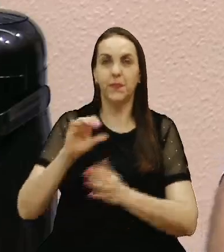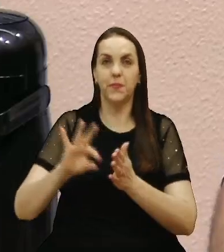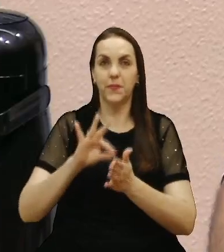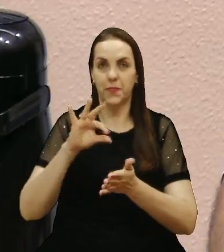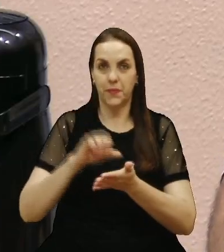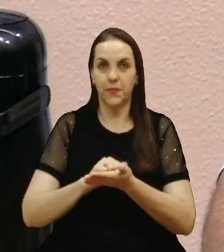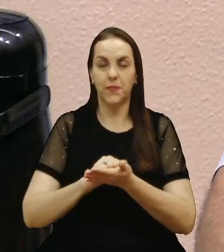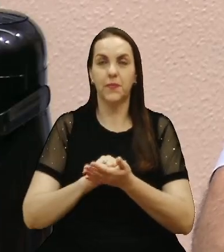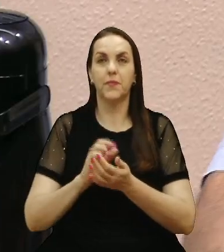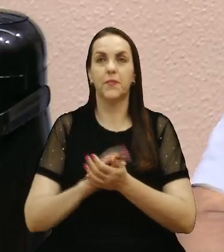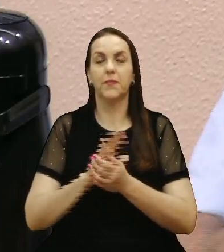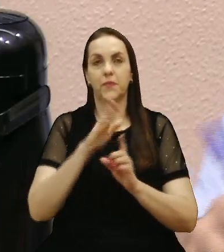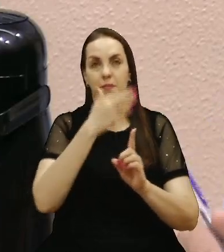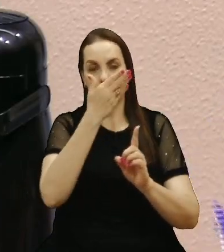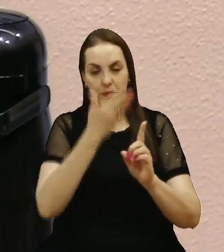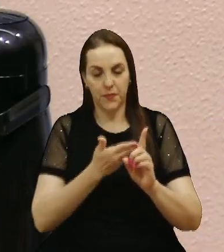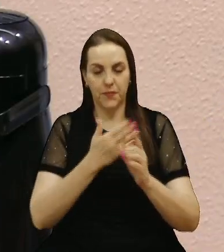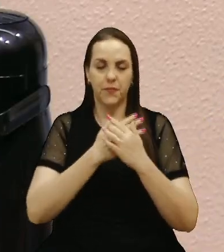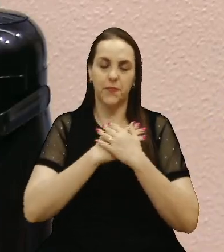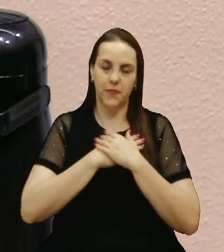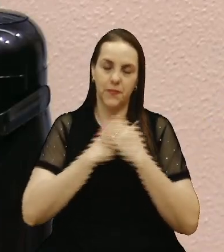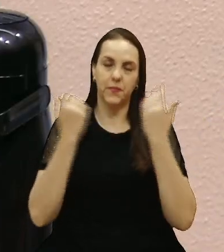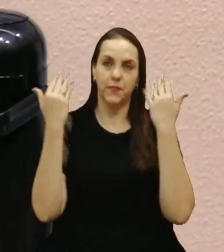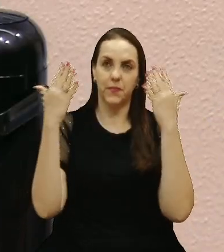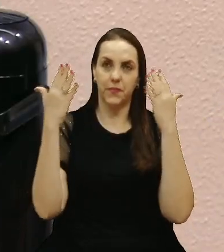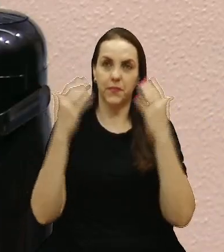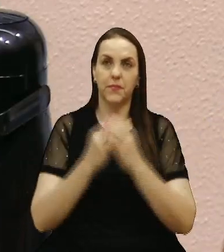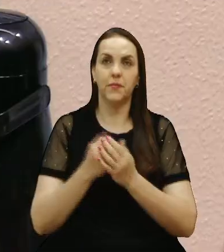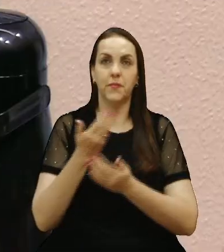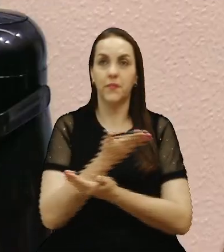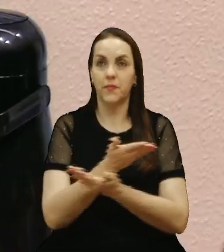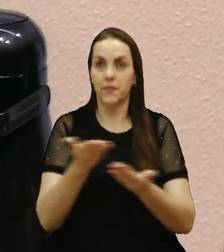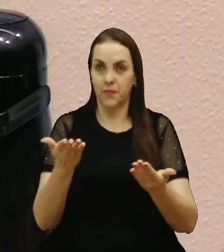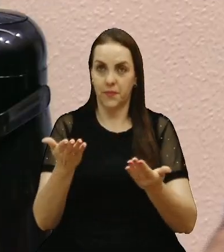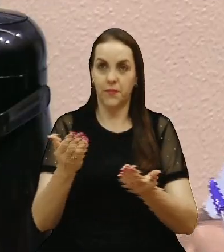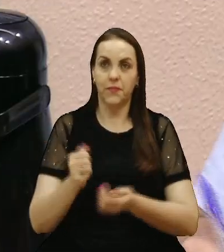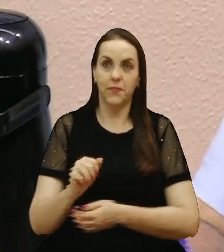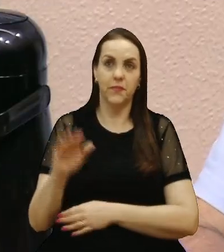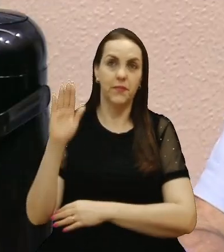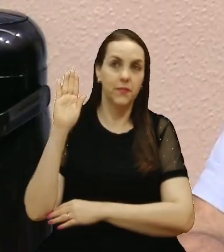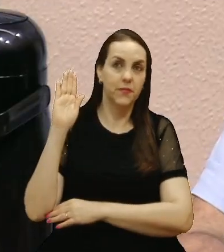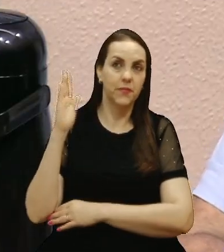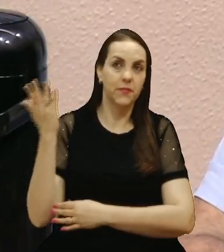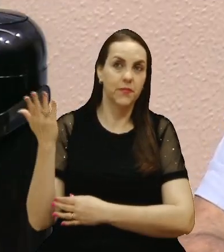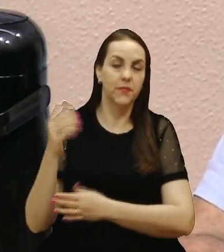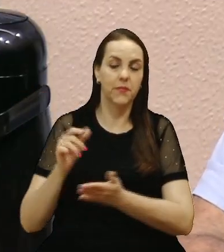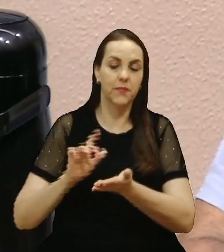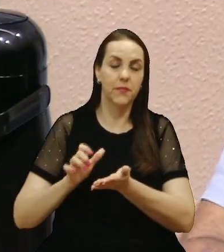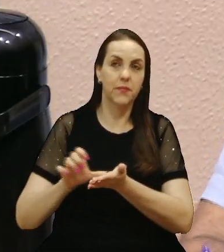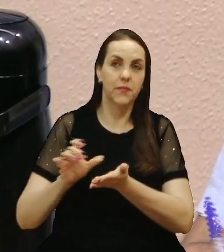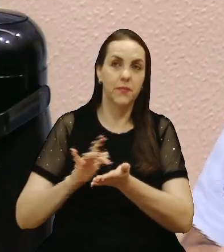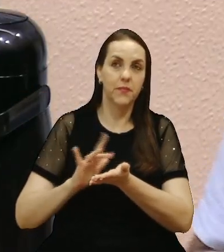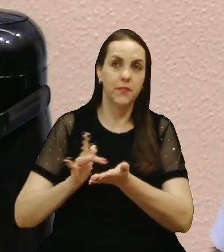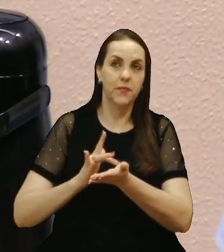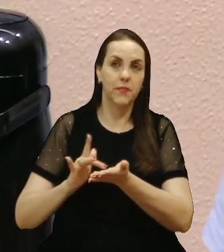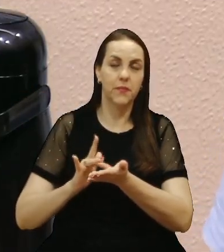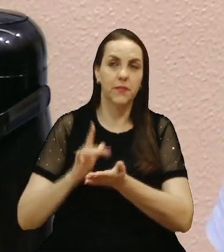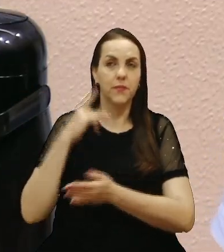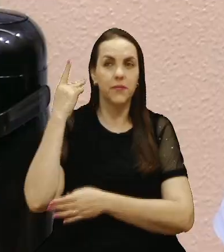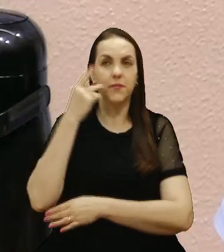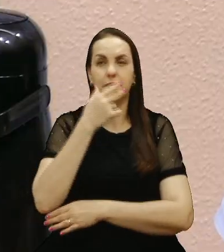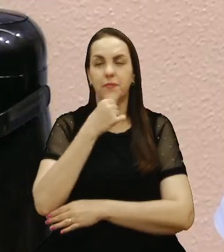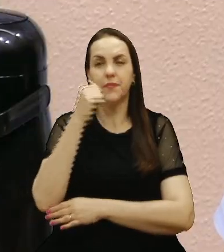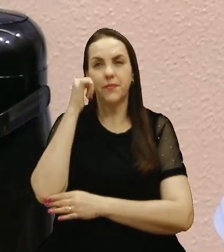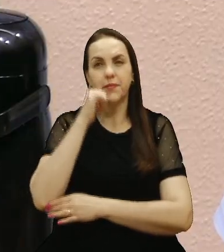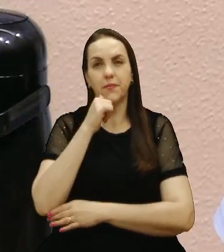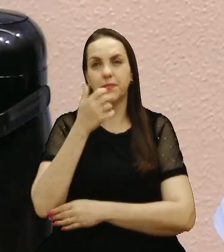votos de pesar, de louvor ou de congratulações. A palavra está à disposição por meio do dispositivo eletrônico para as vereadoras e vereadores